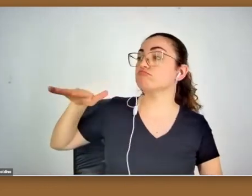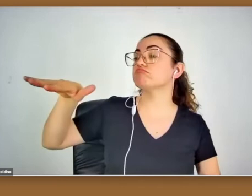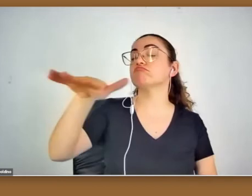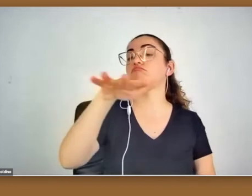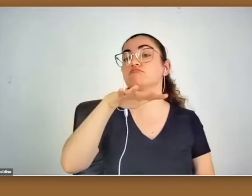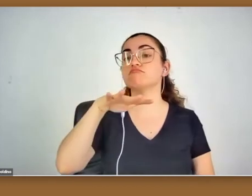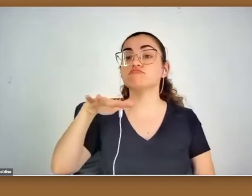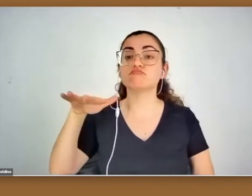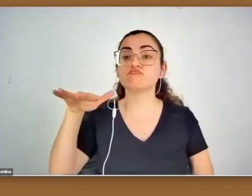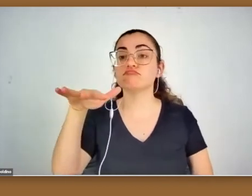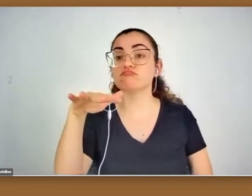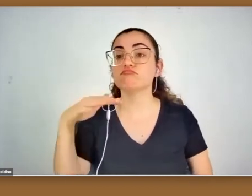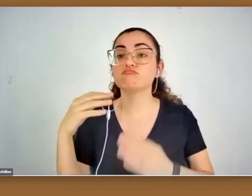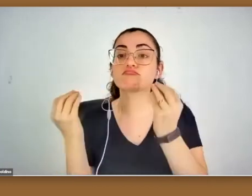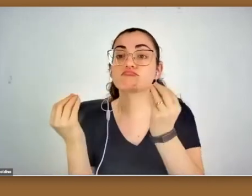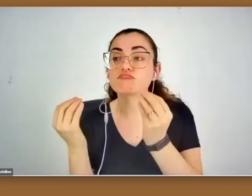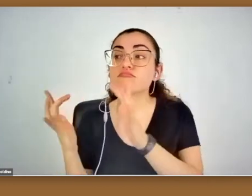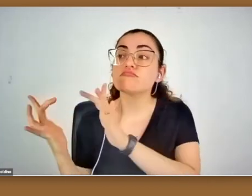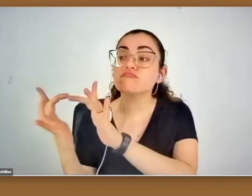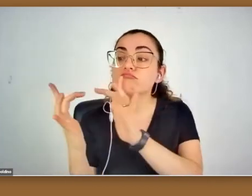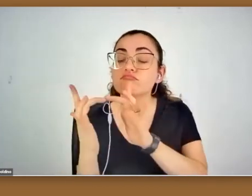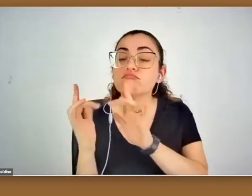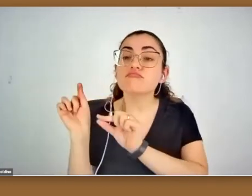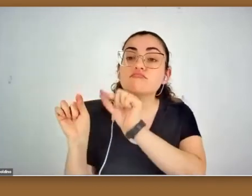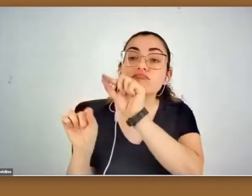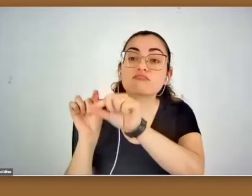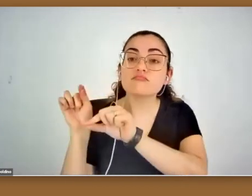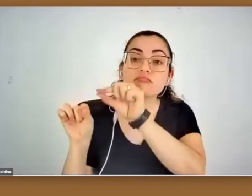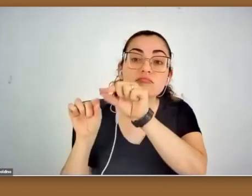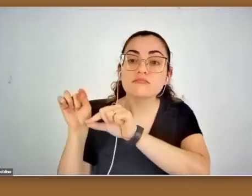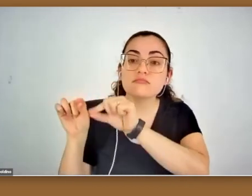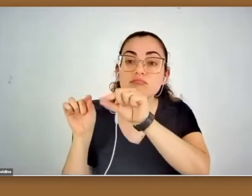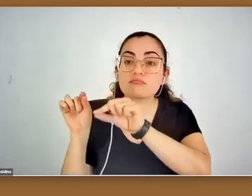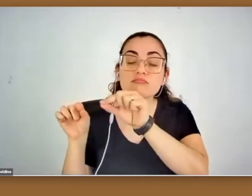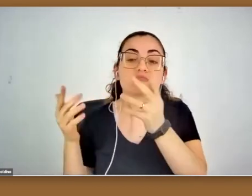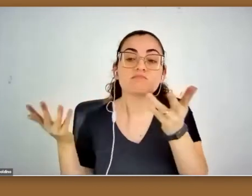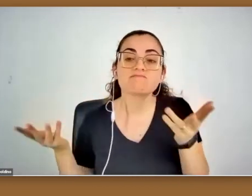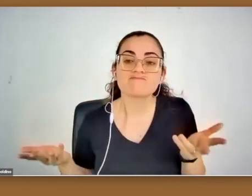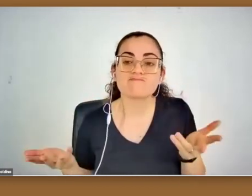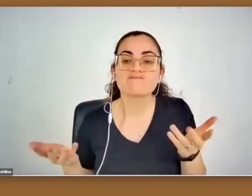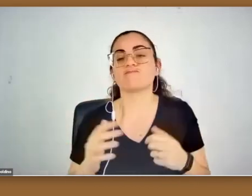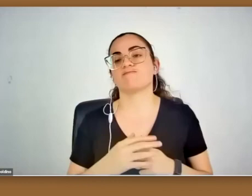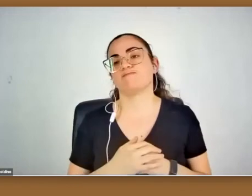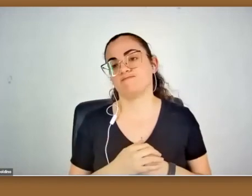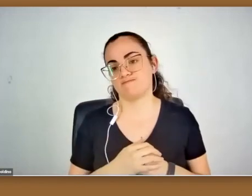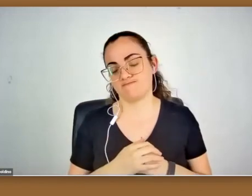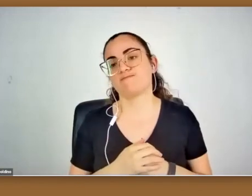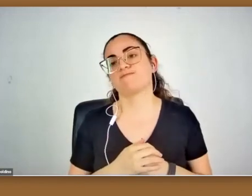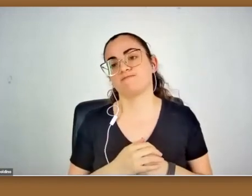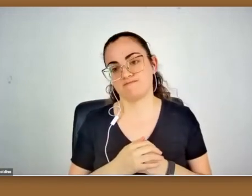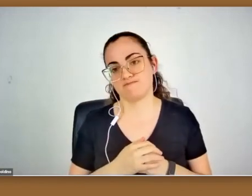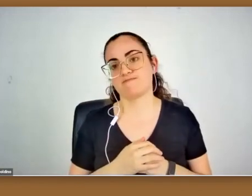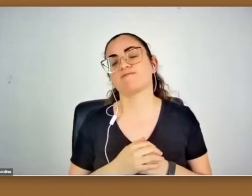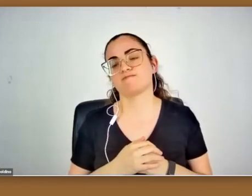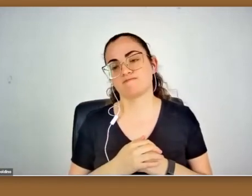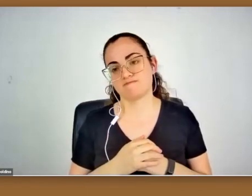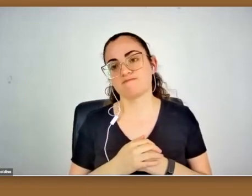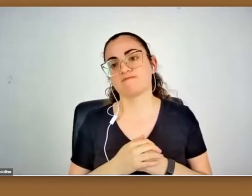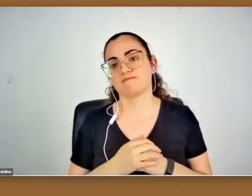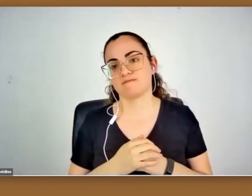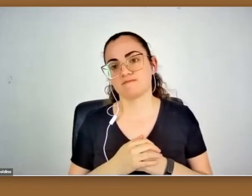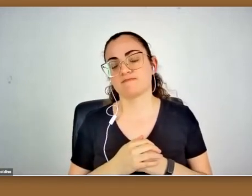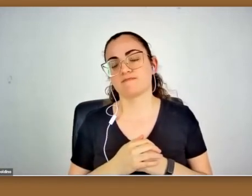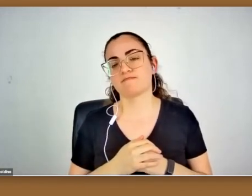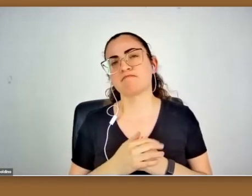mas nossas redes de contato, que as pessoas que a gente tem uma relação mais próxima. E aí isso pode levar a gente,